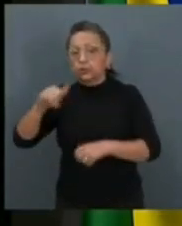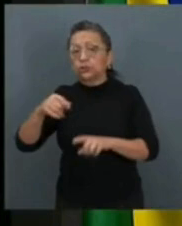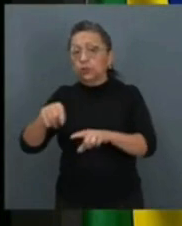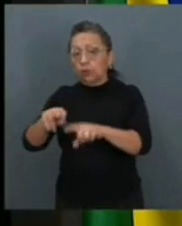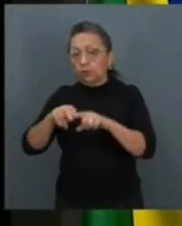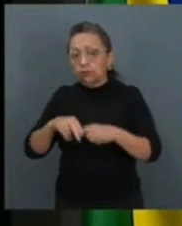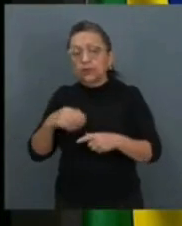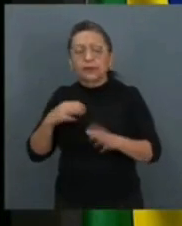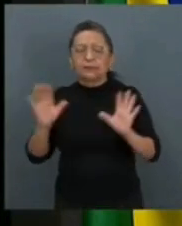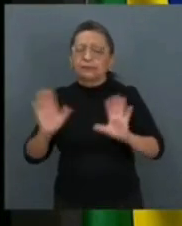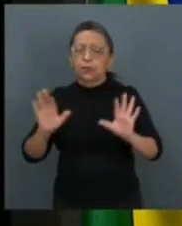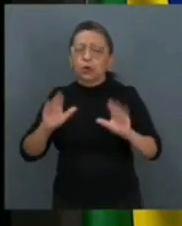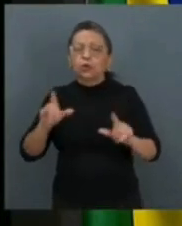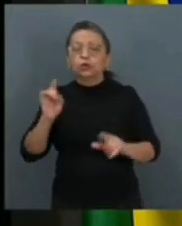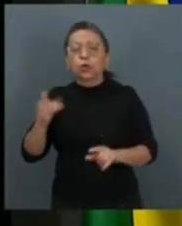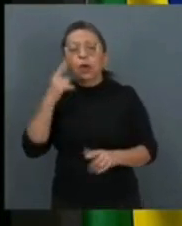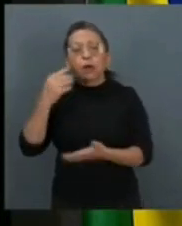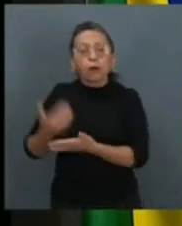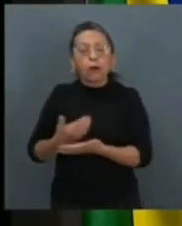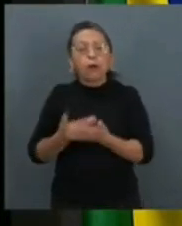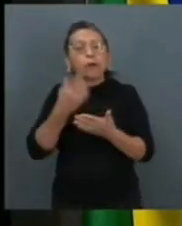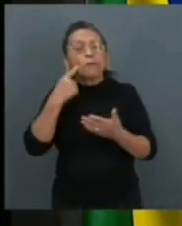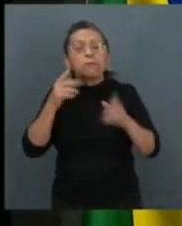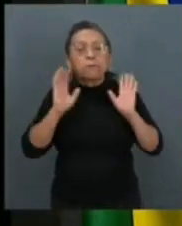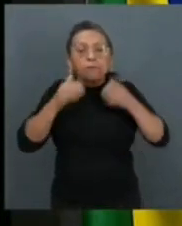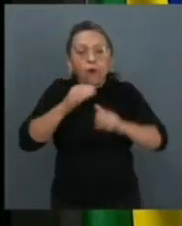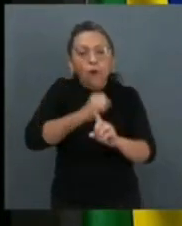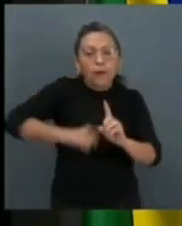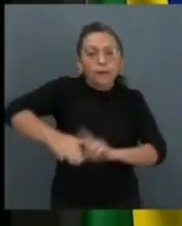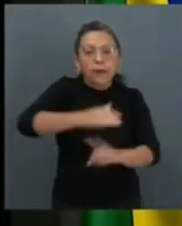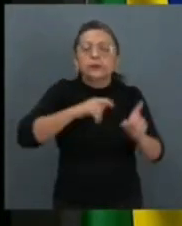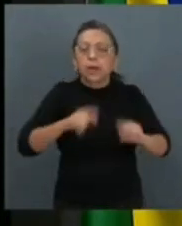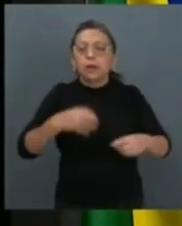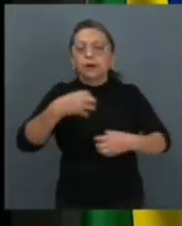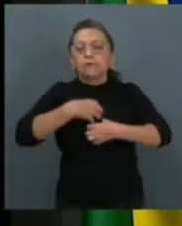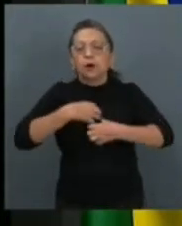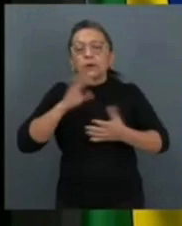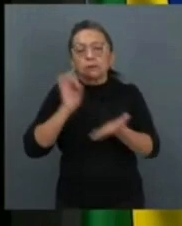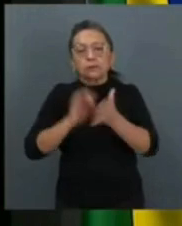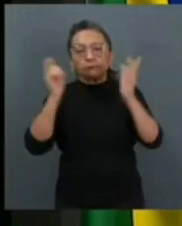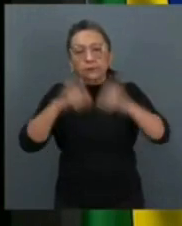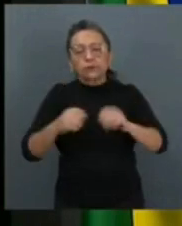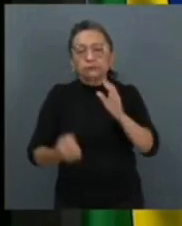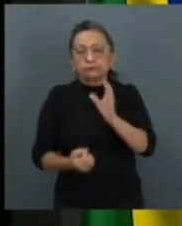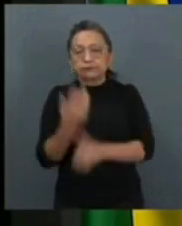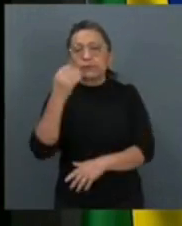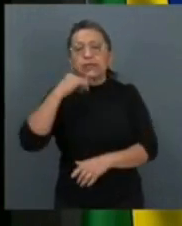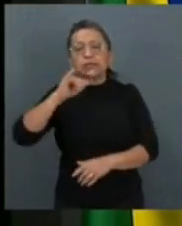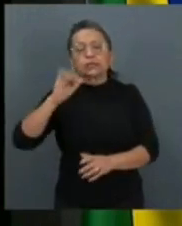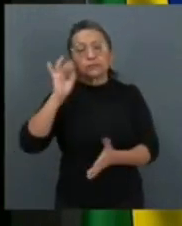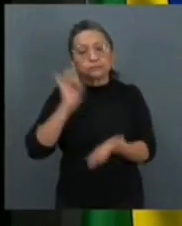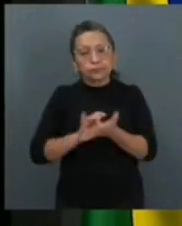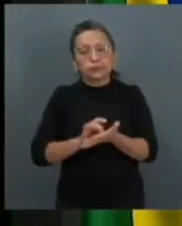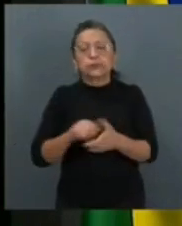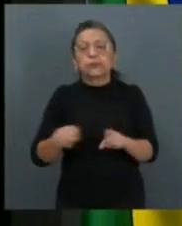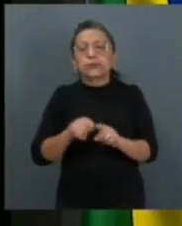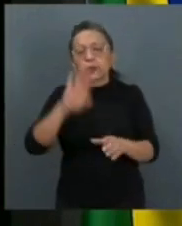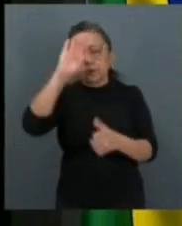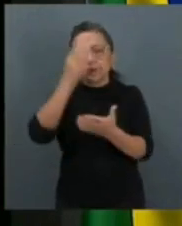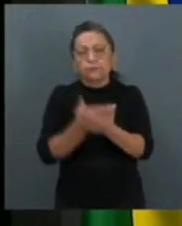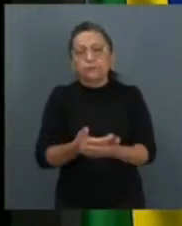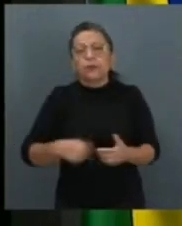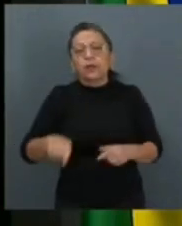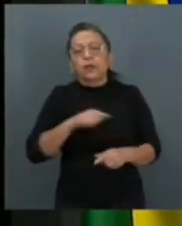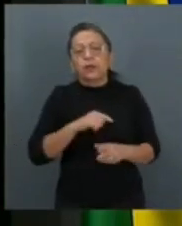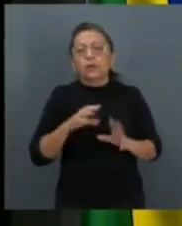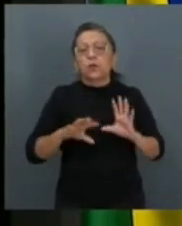portanto, está longe de ser apenas uma medida ambiental. É uma forma eficaz de geração de energia firme e confiável em